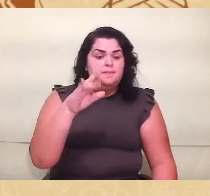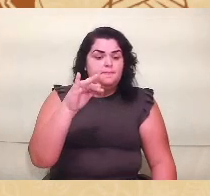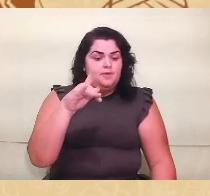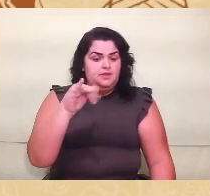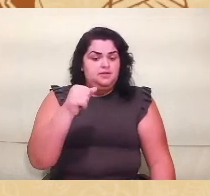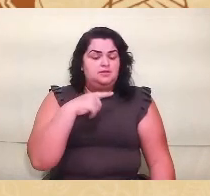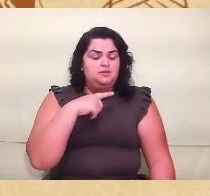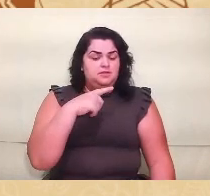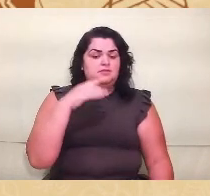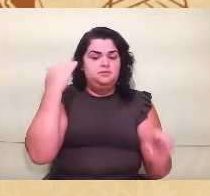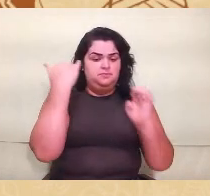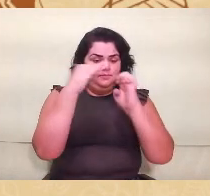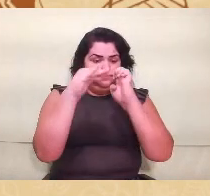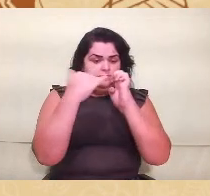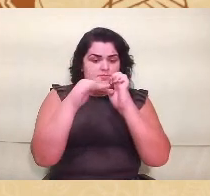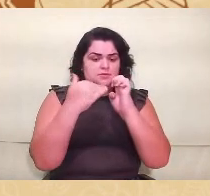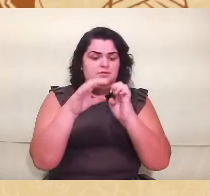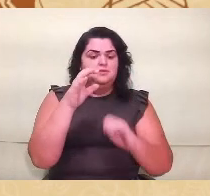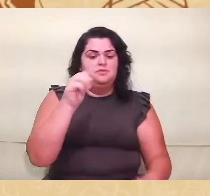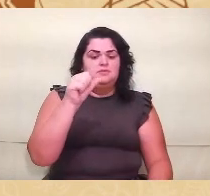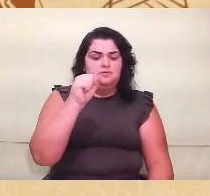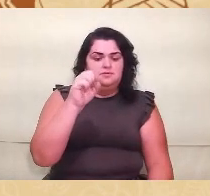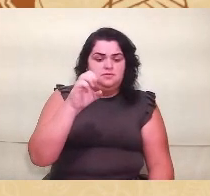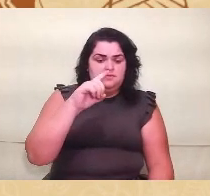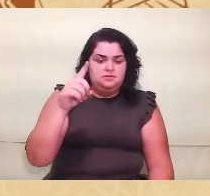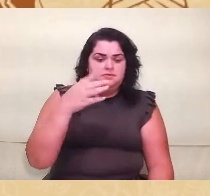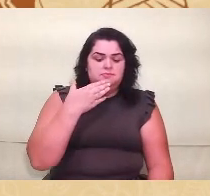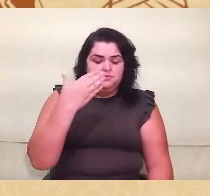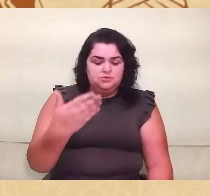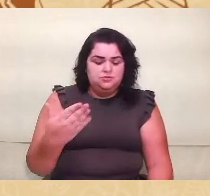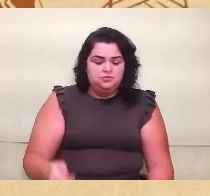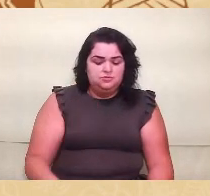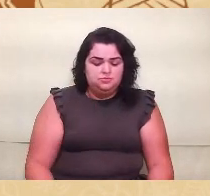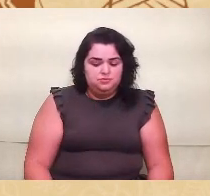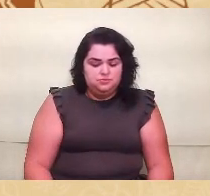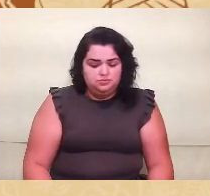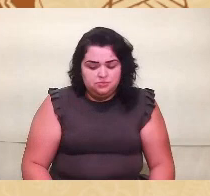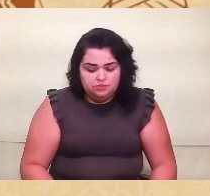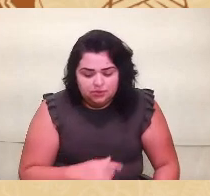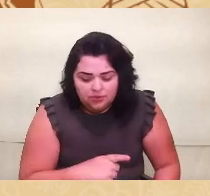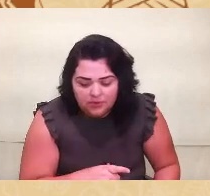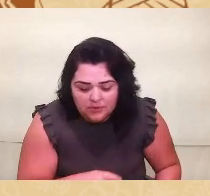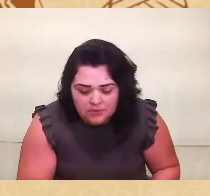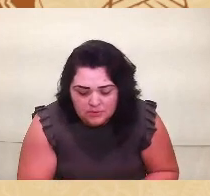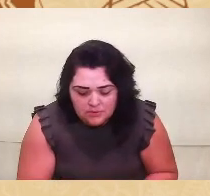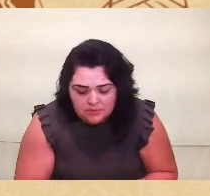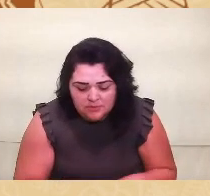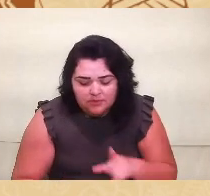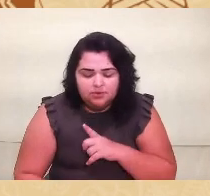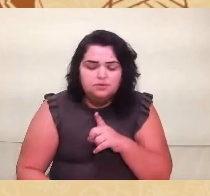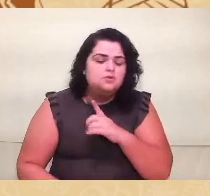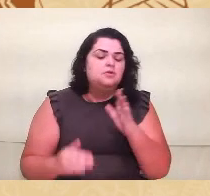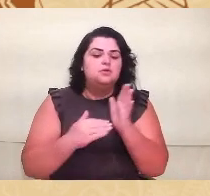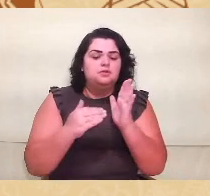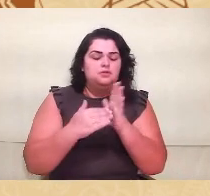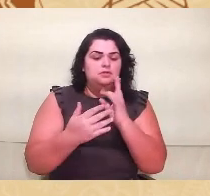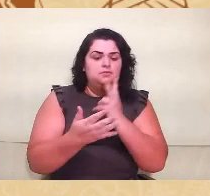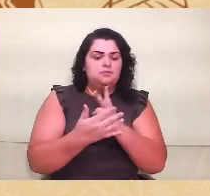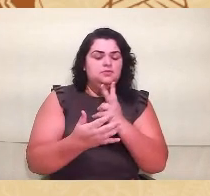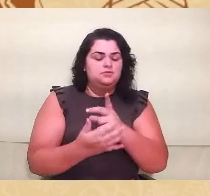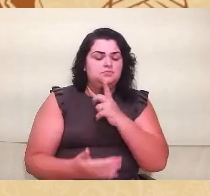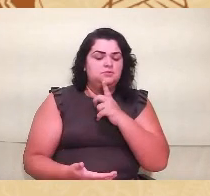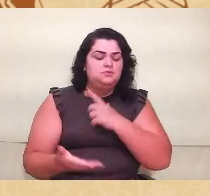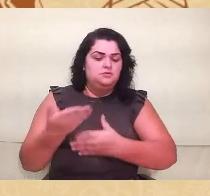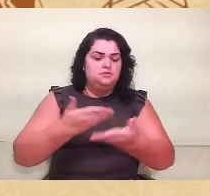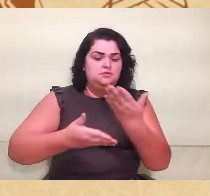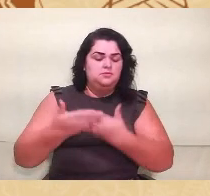mandar, então, um e-mail para o Cazé pedindo, aí a Marília recebe de você, Cazé, e ela repassa para a